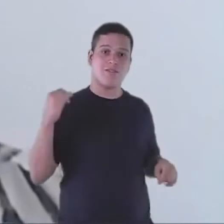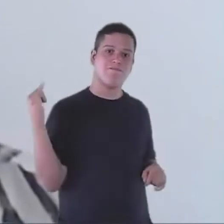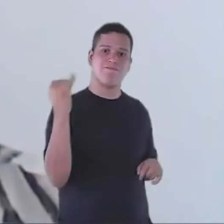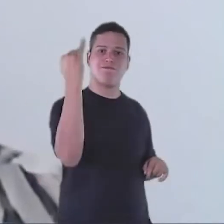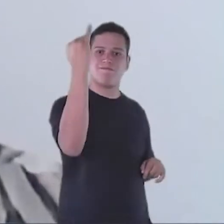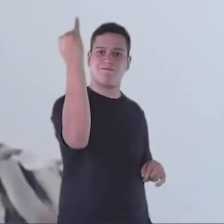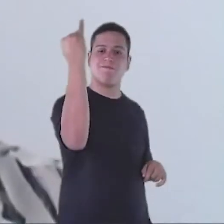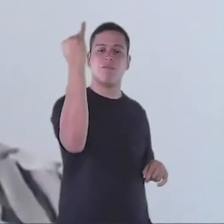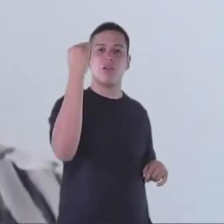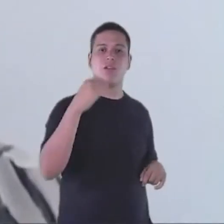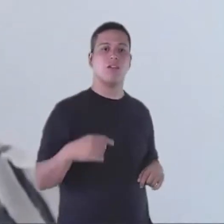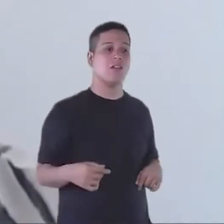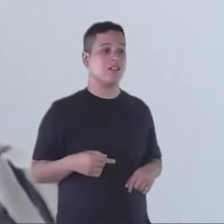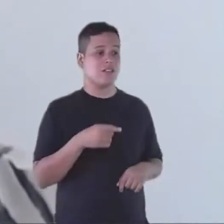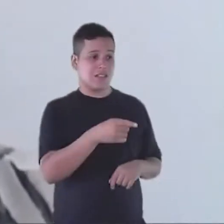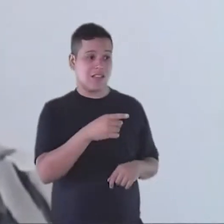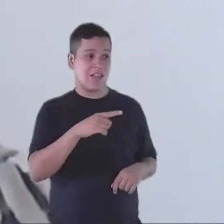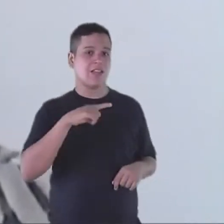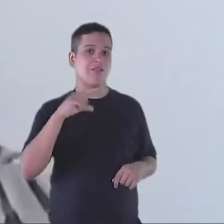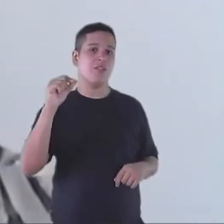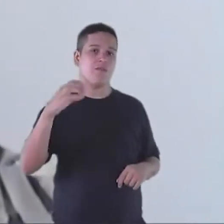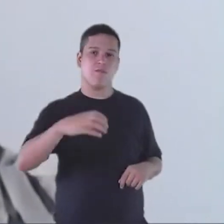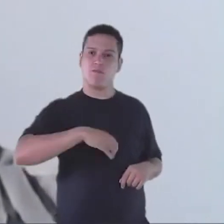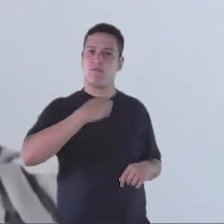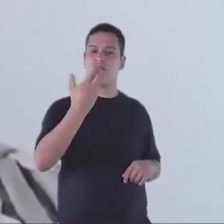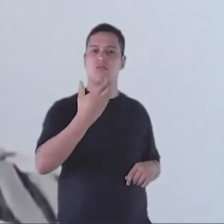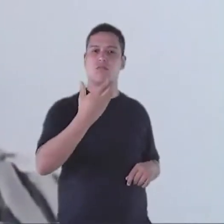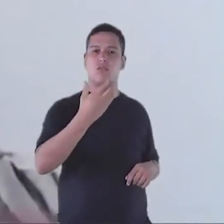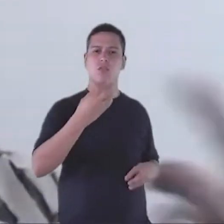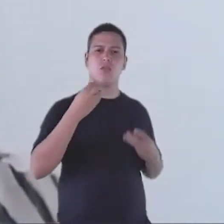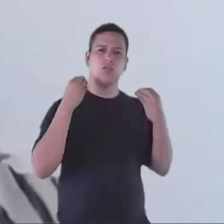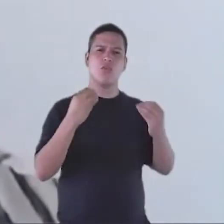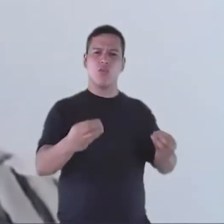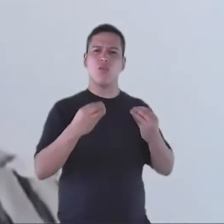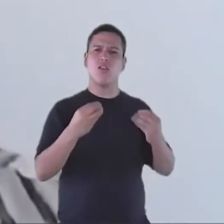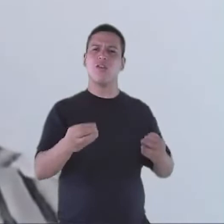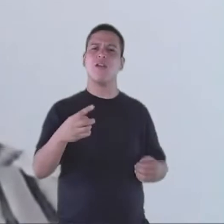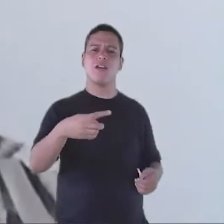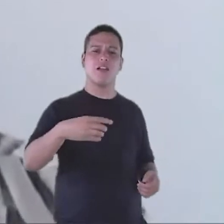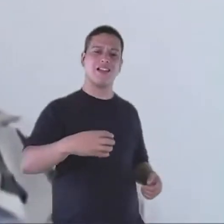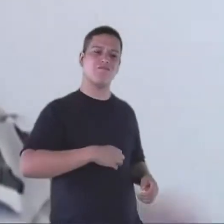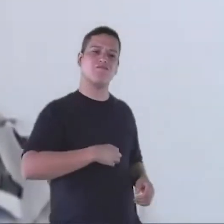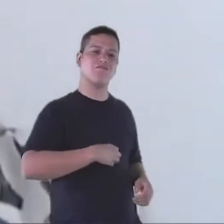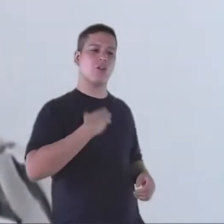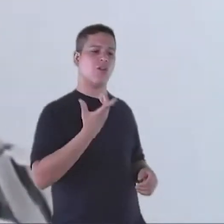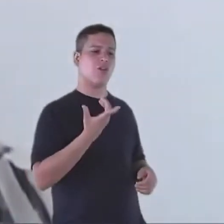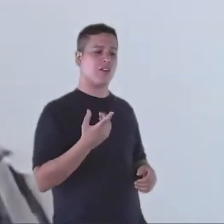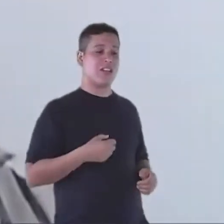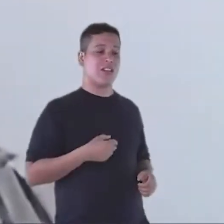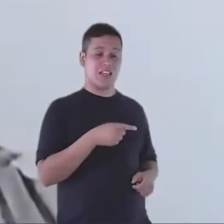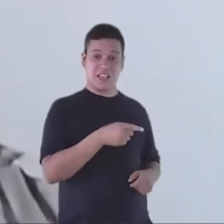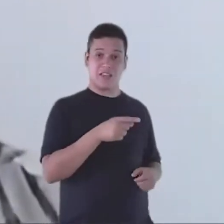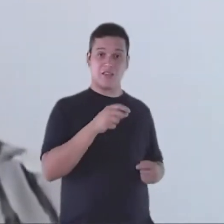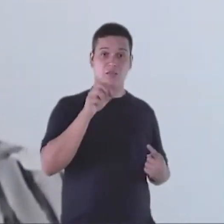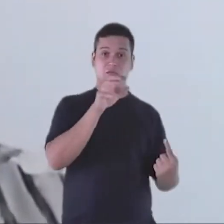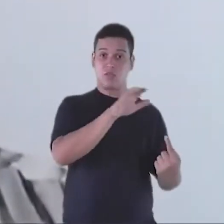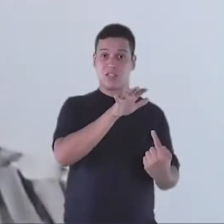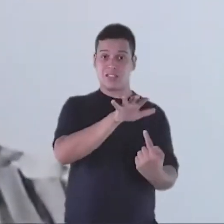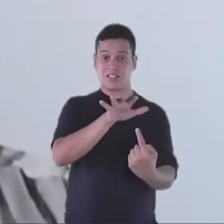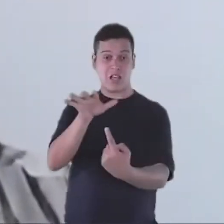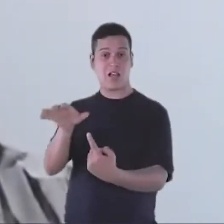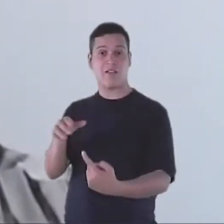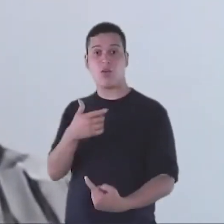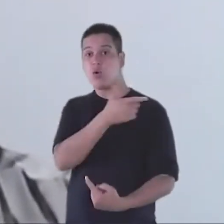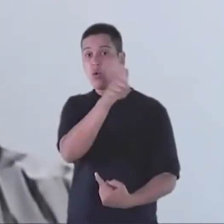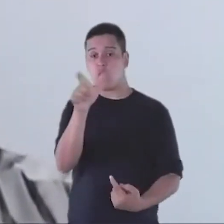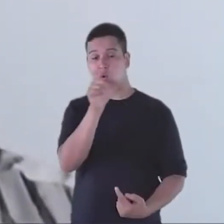emblemáticos da coragem, quanto que ela inspirava resiliência e o quanto que ela também